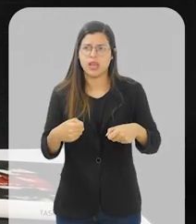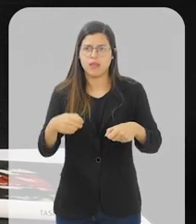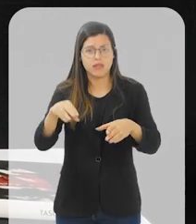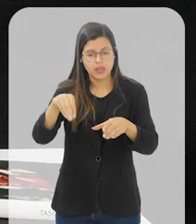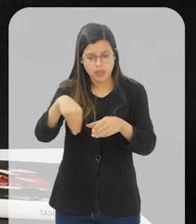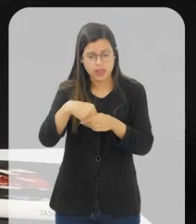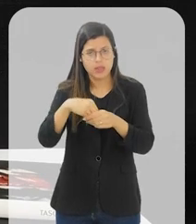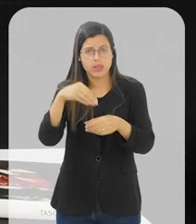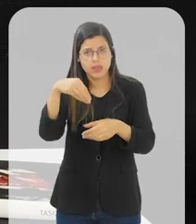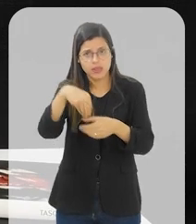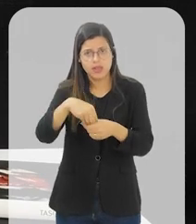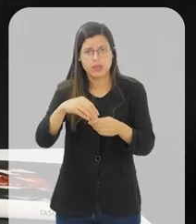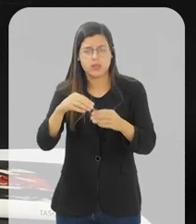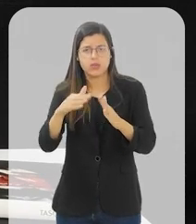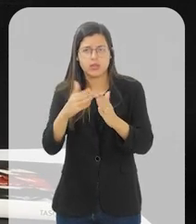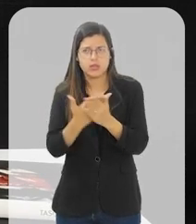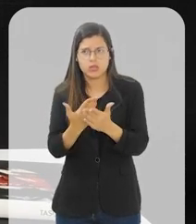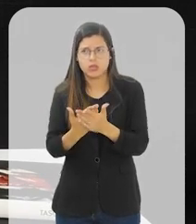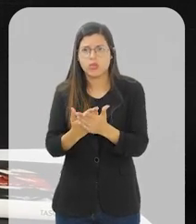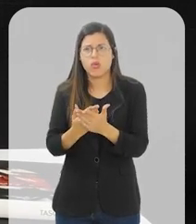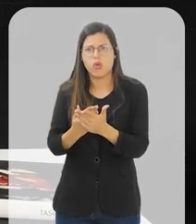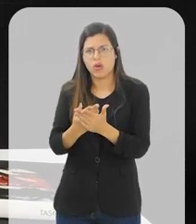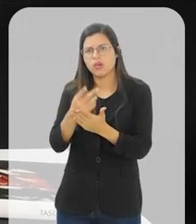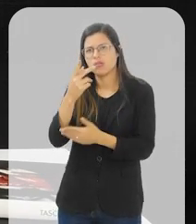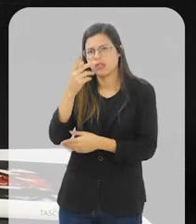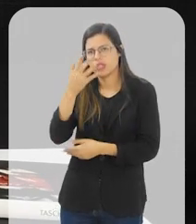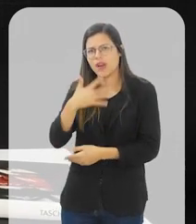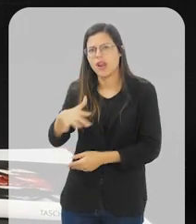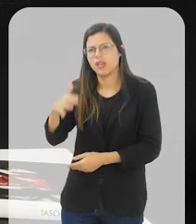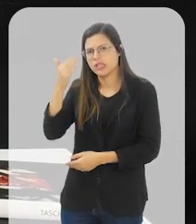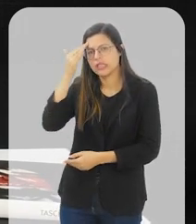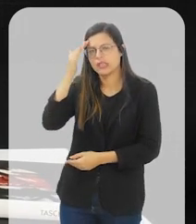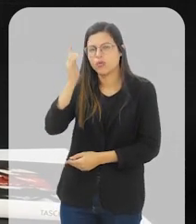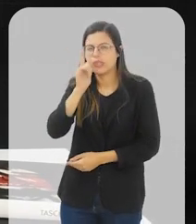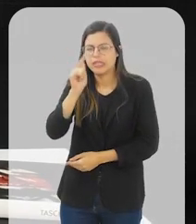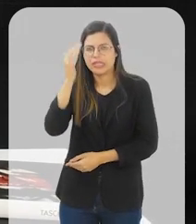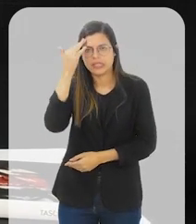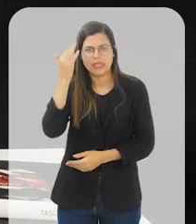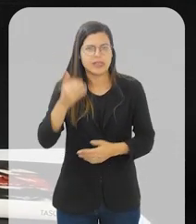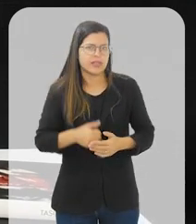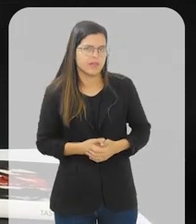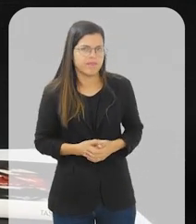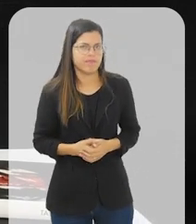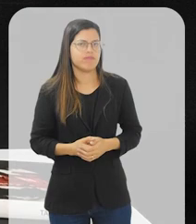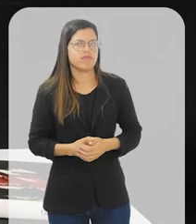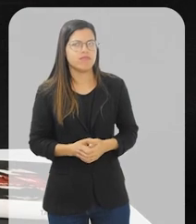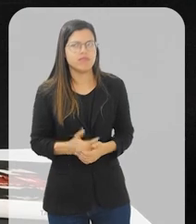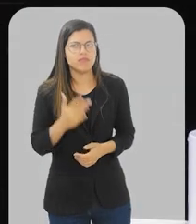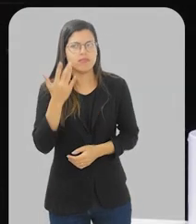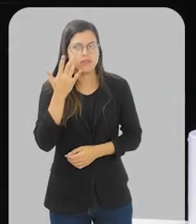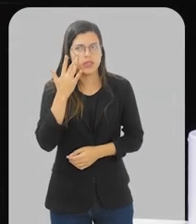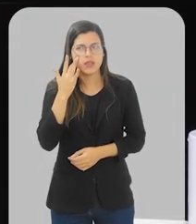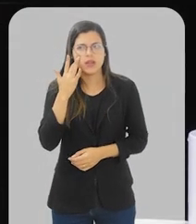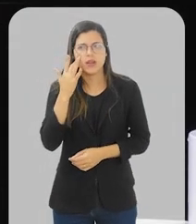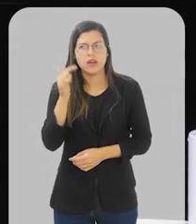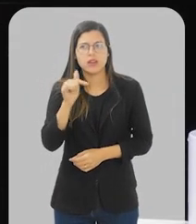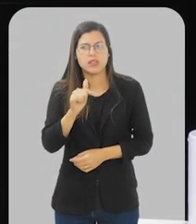levado para os pequenos entenderem também essa história toda. Eu acho isso